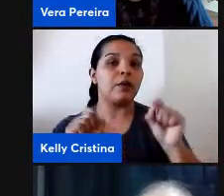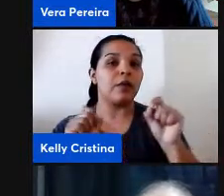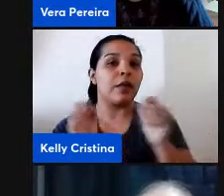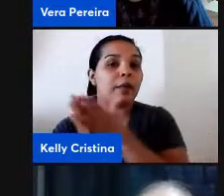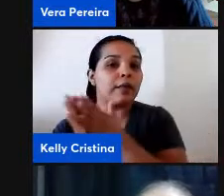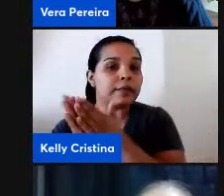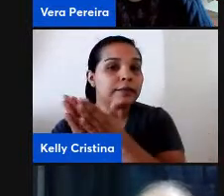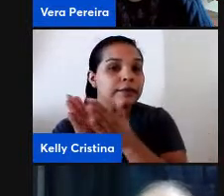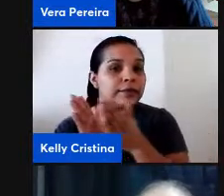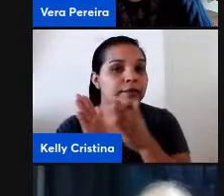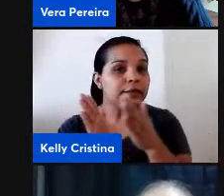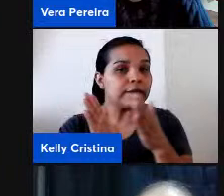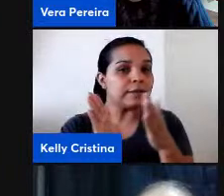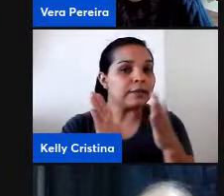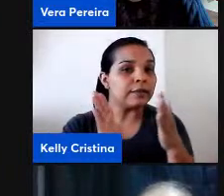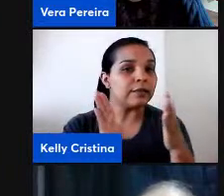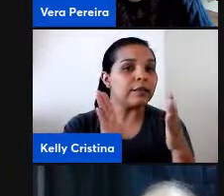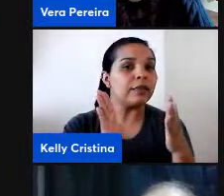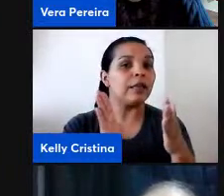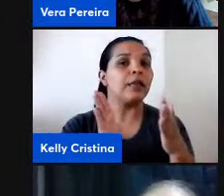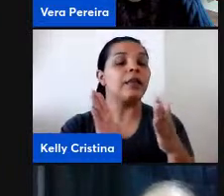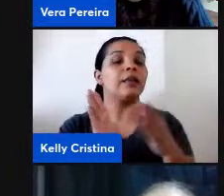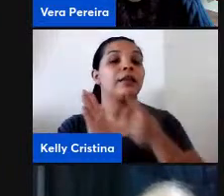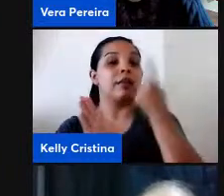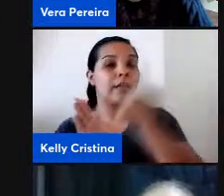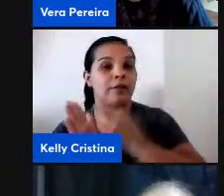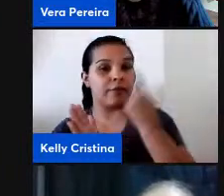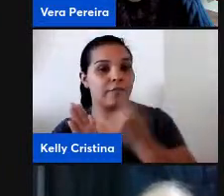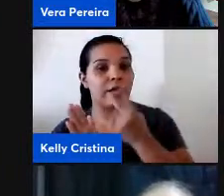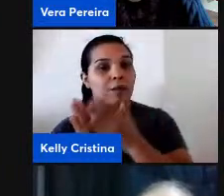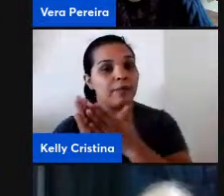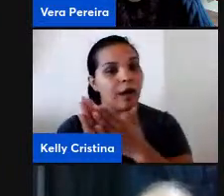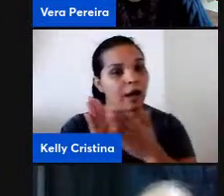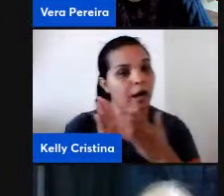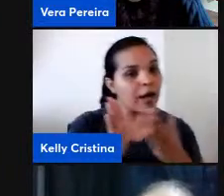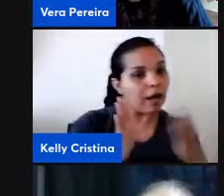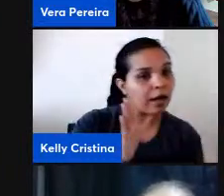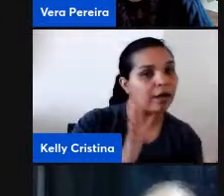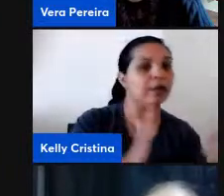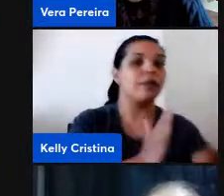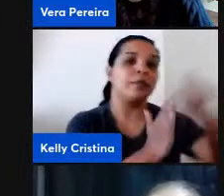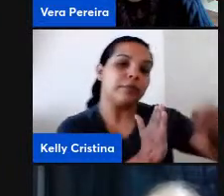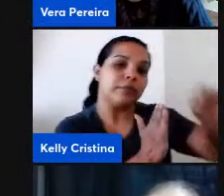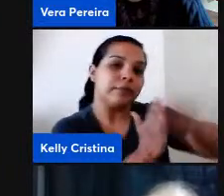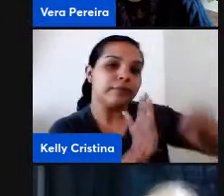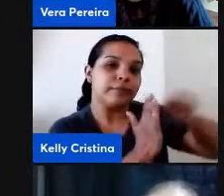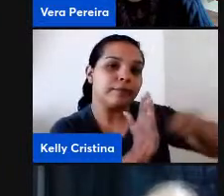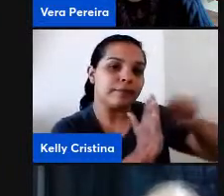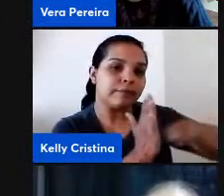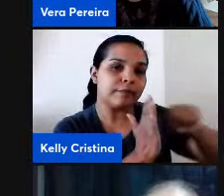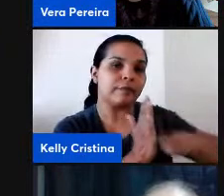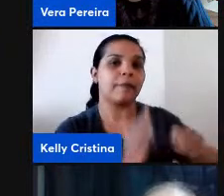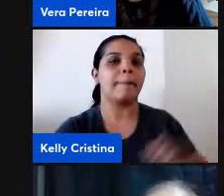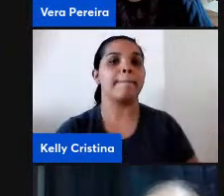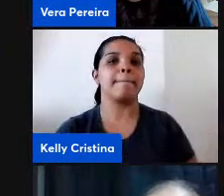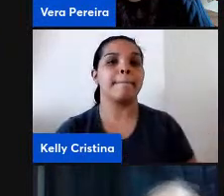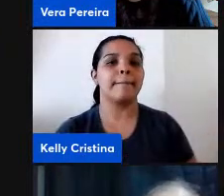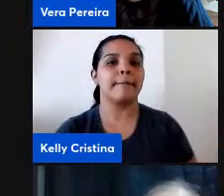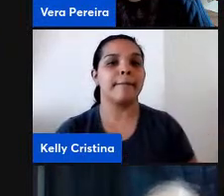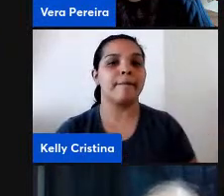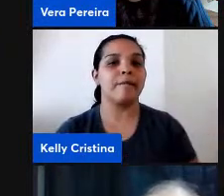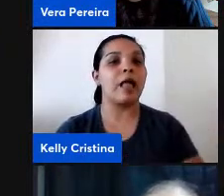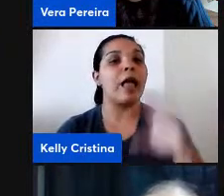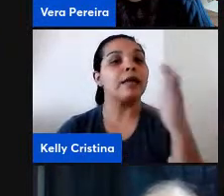transição da fala para a escrita. E são as